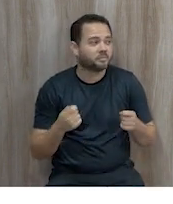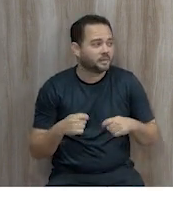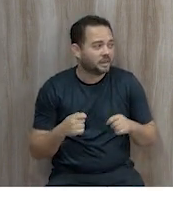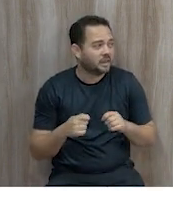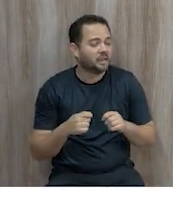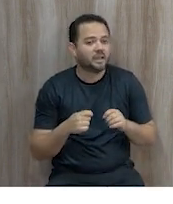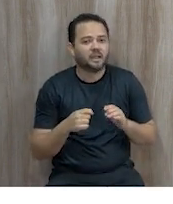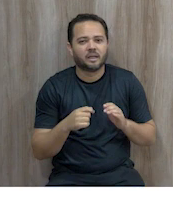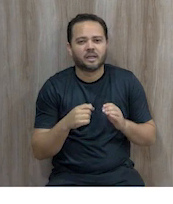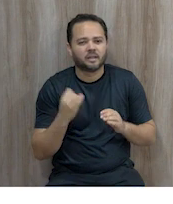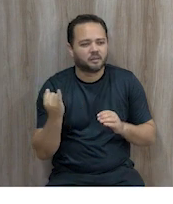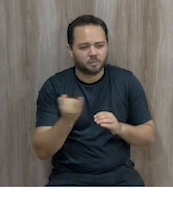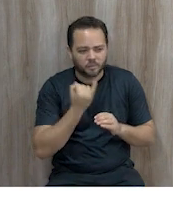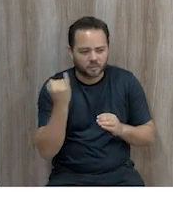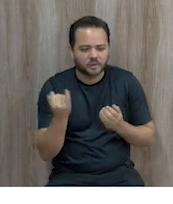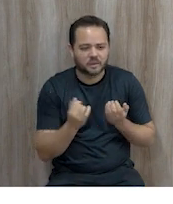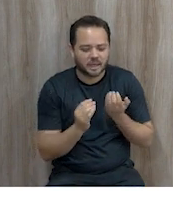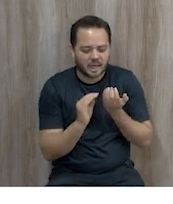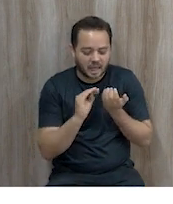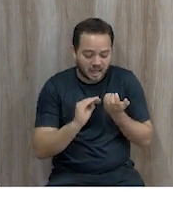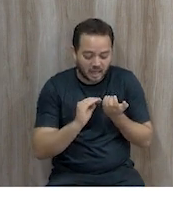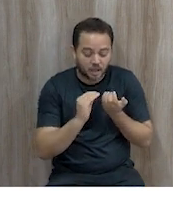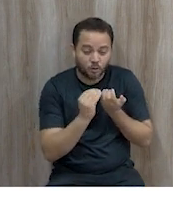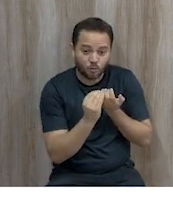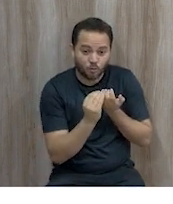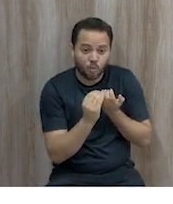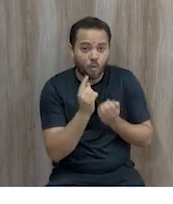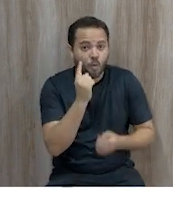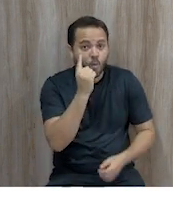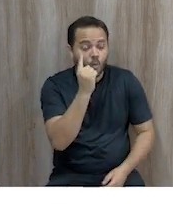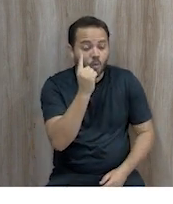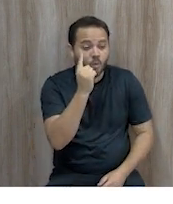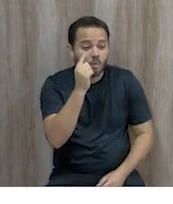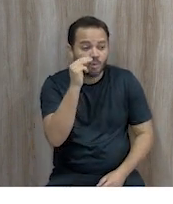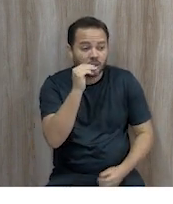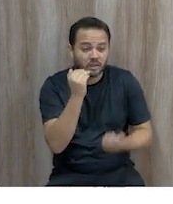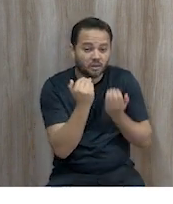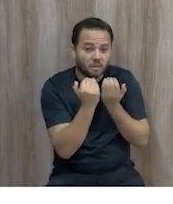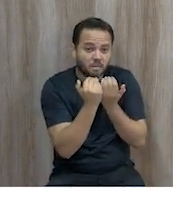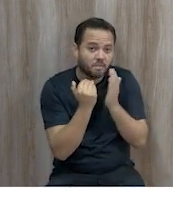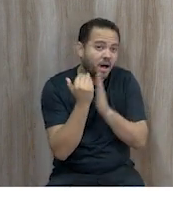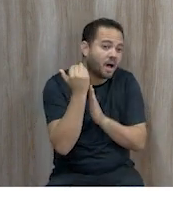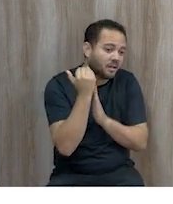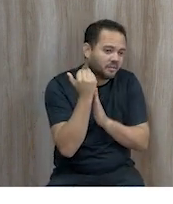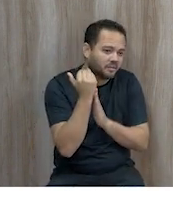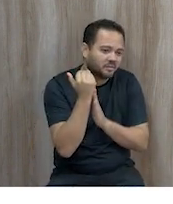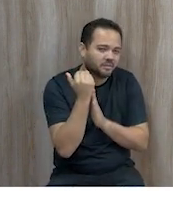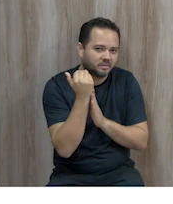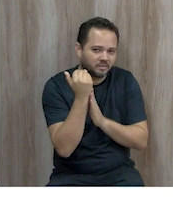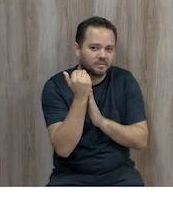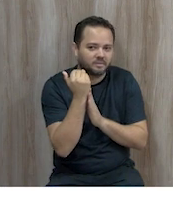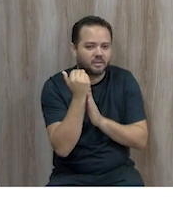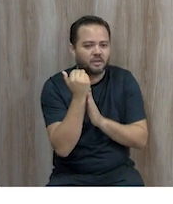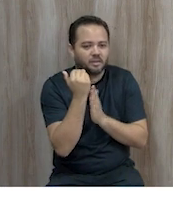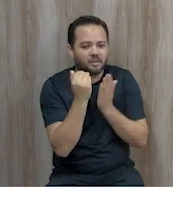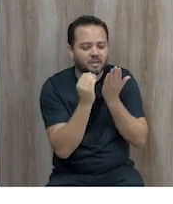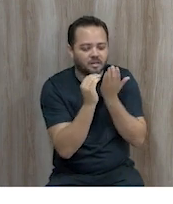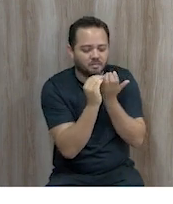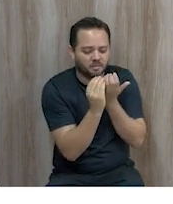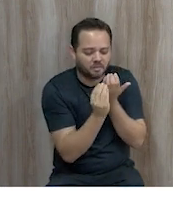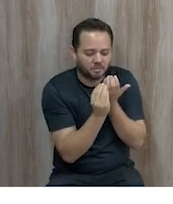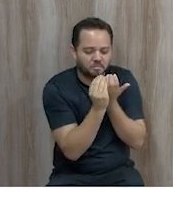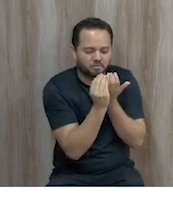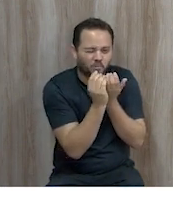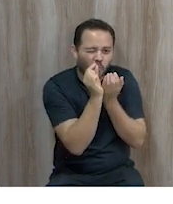precise deixar o limite daquele retalho 1 milímetro além do que a gente quer de recobrimento. Então, ou seja, não é só a recessão que a gente